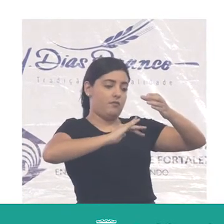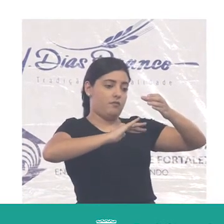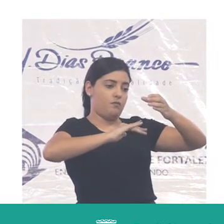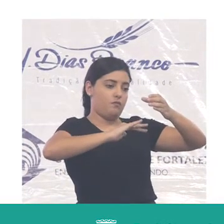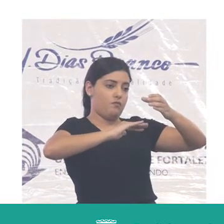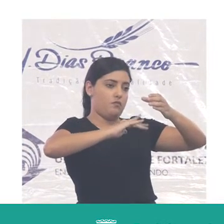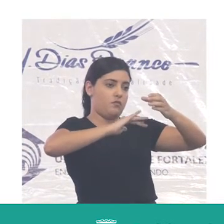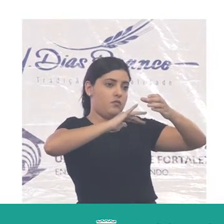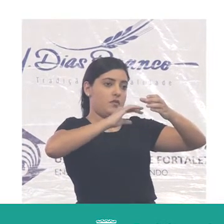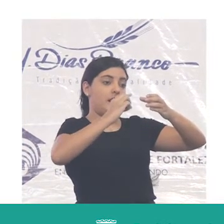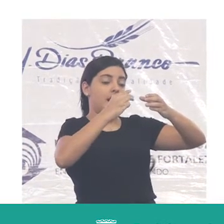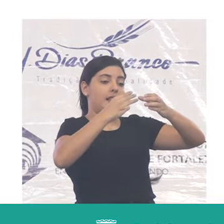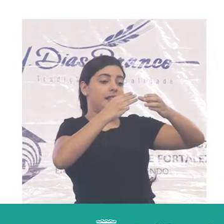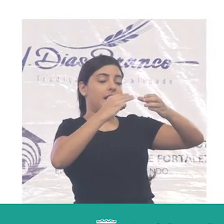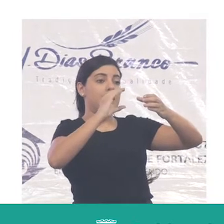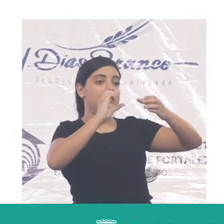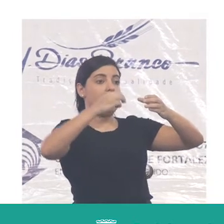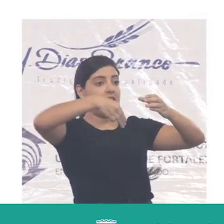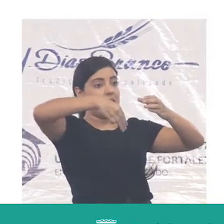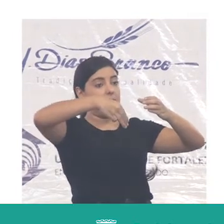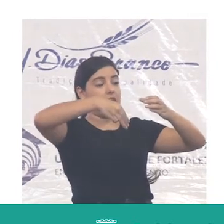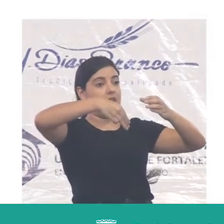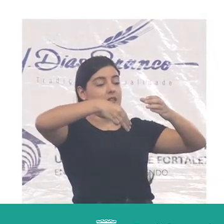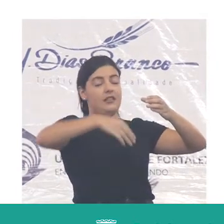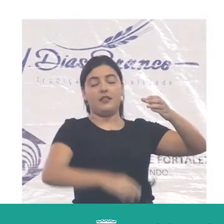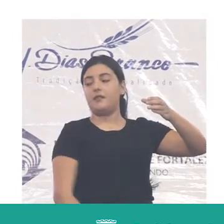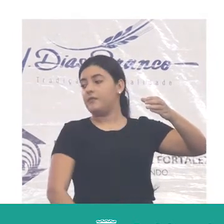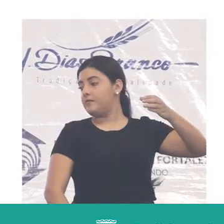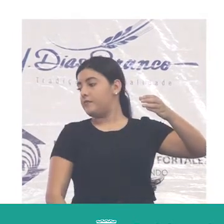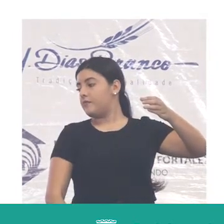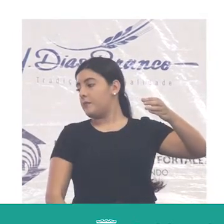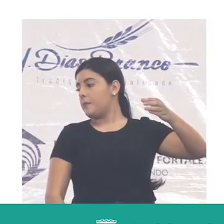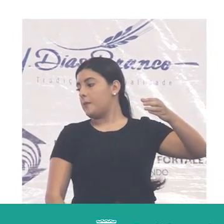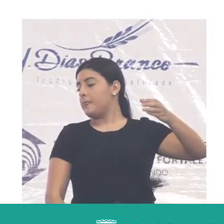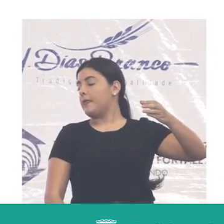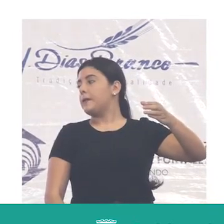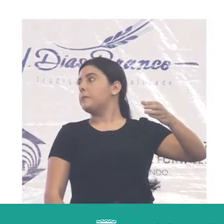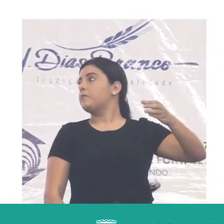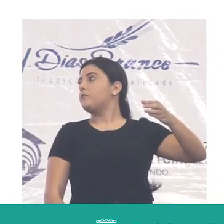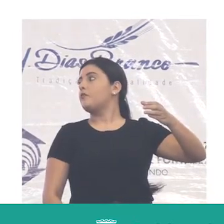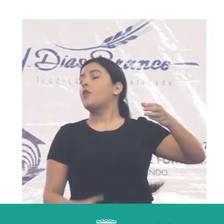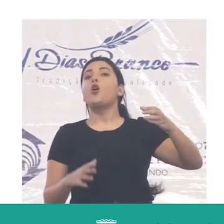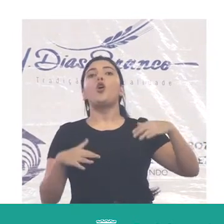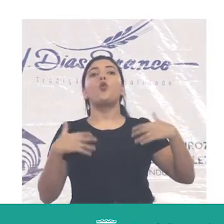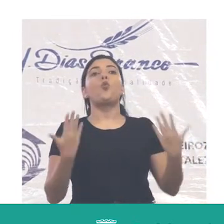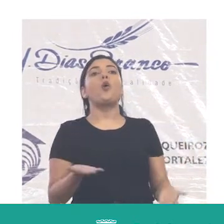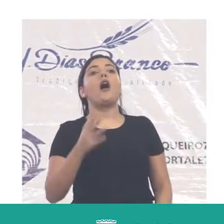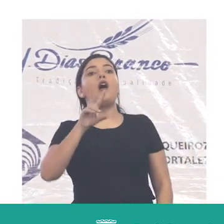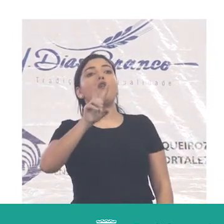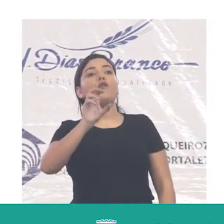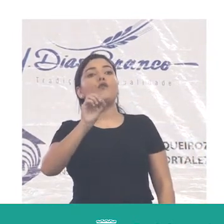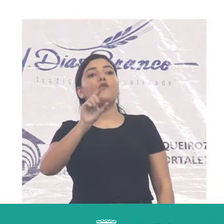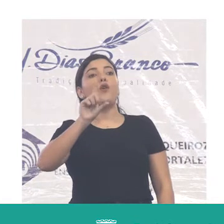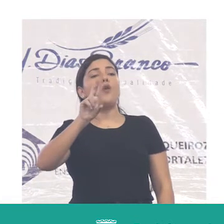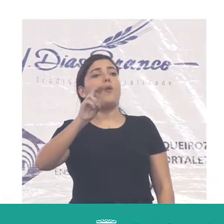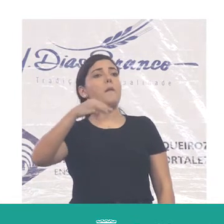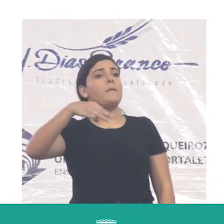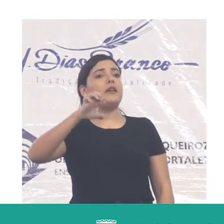cilindro subiu 3 centímetros. Então eu te pergunto, qual é o volume do meu